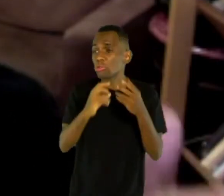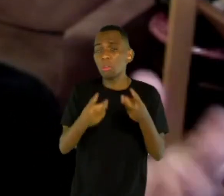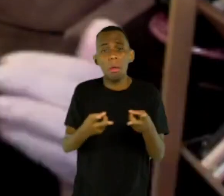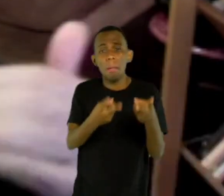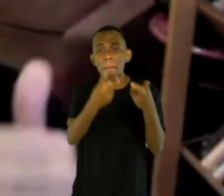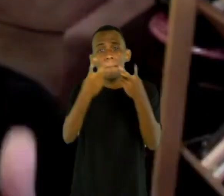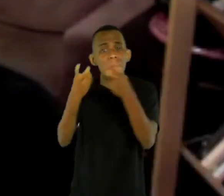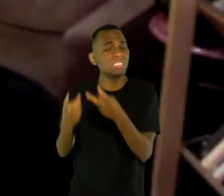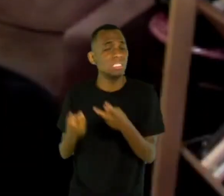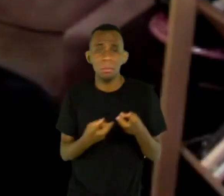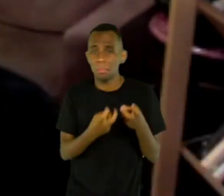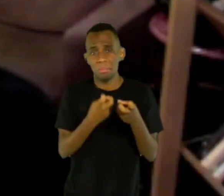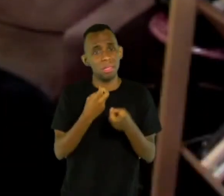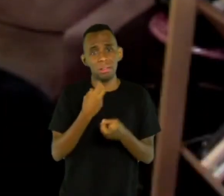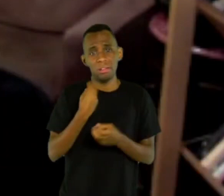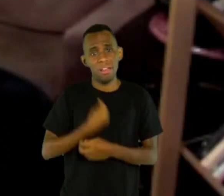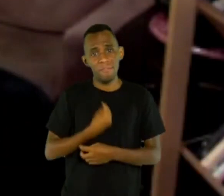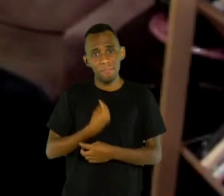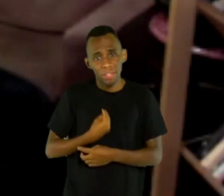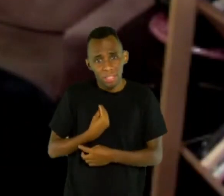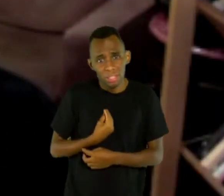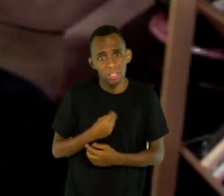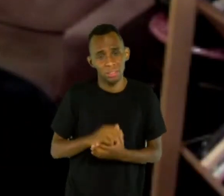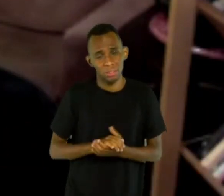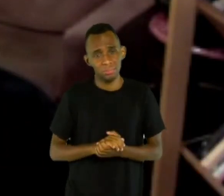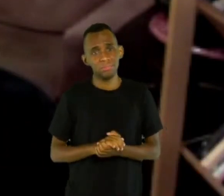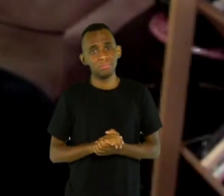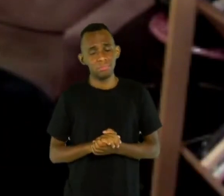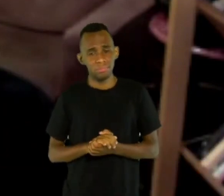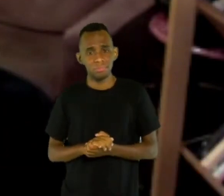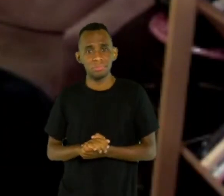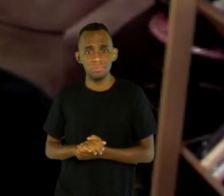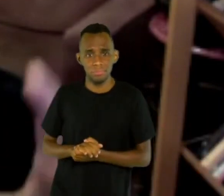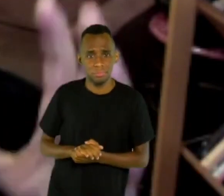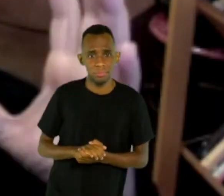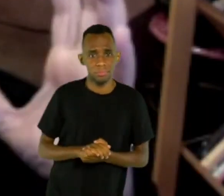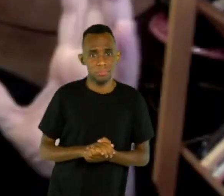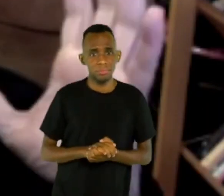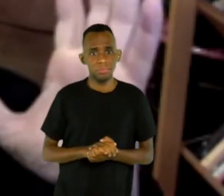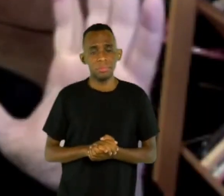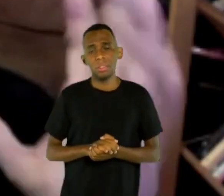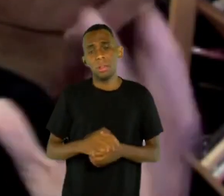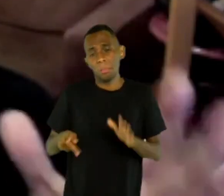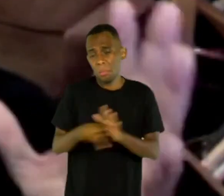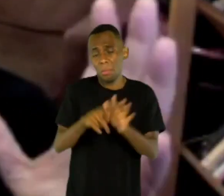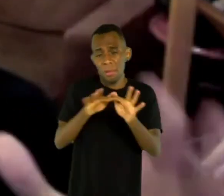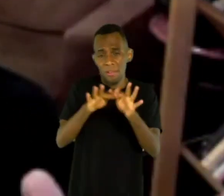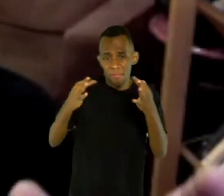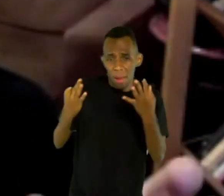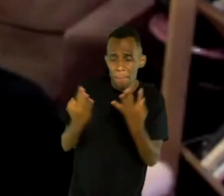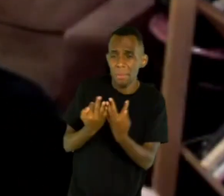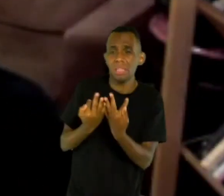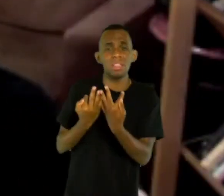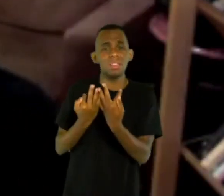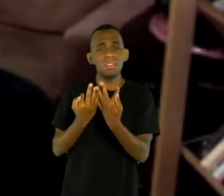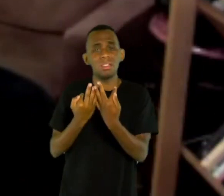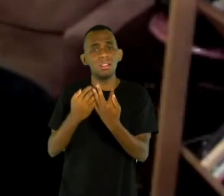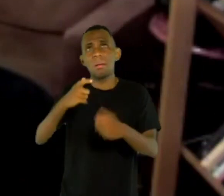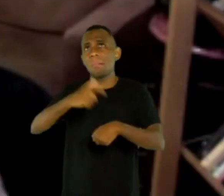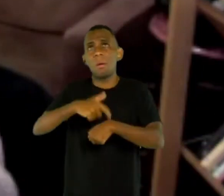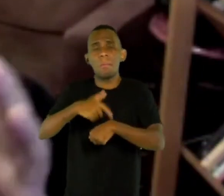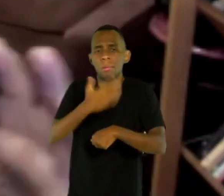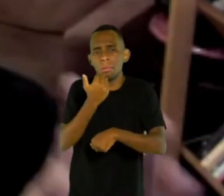branca, a cabeceira ocupada pelo homem na família, né, nos jantares e nos almoços da